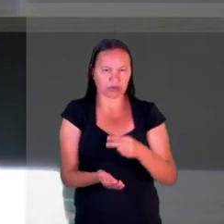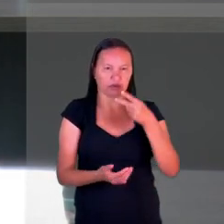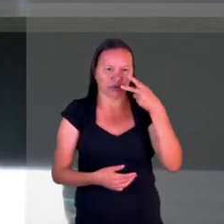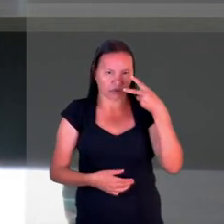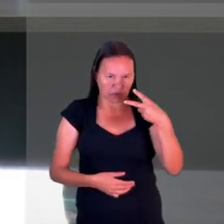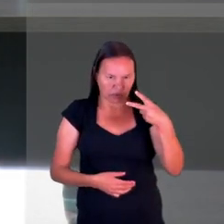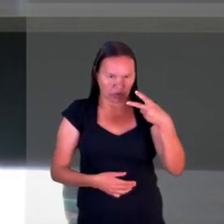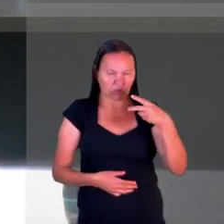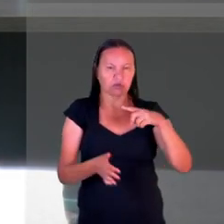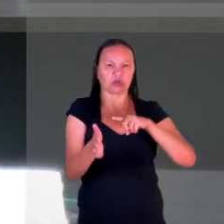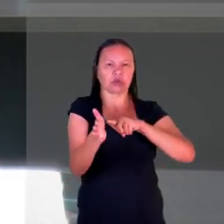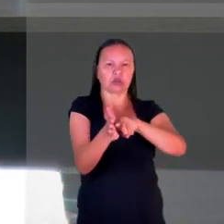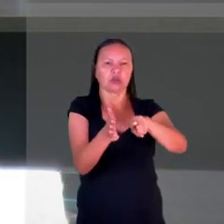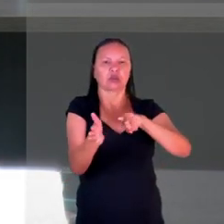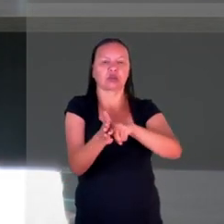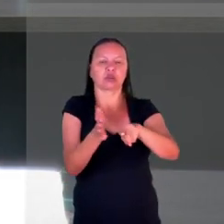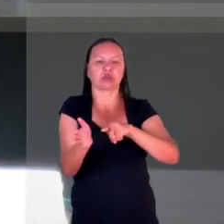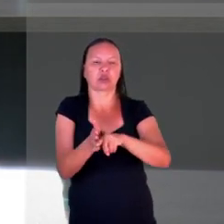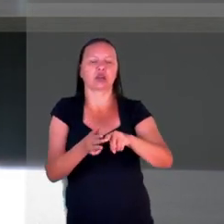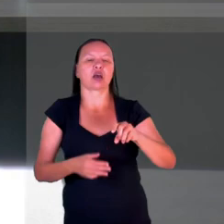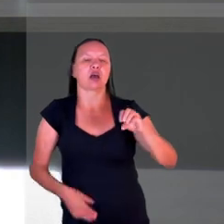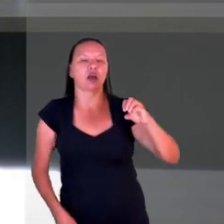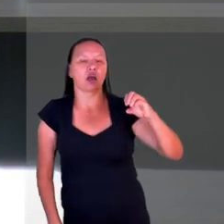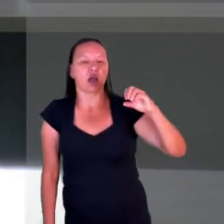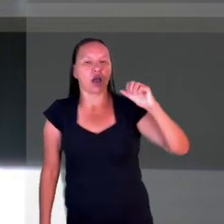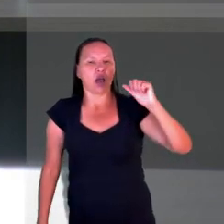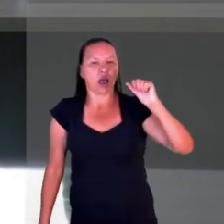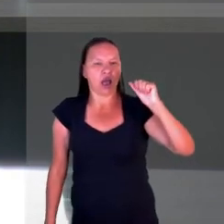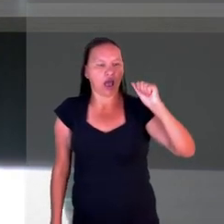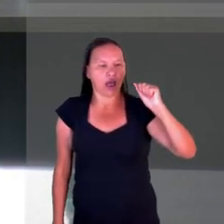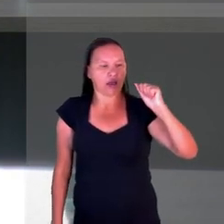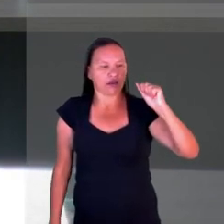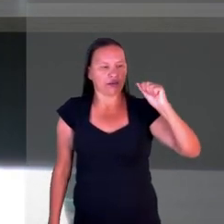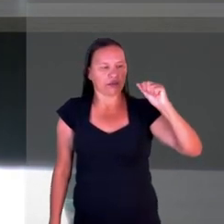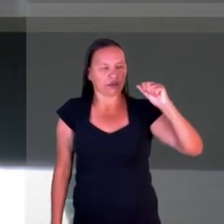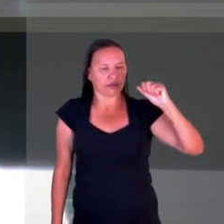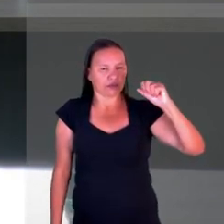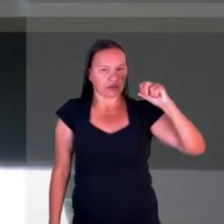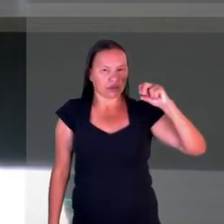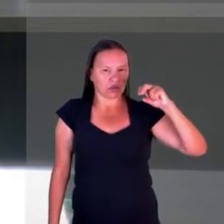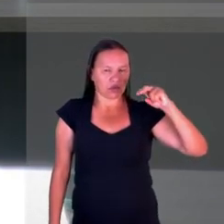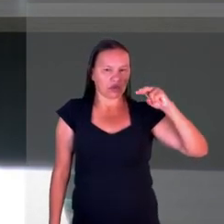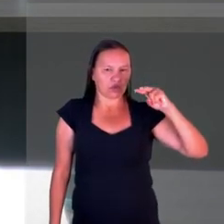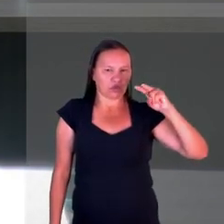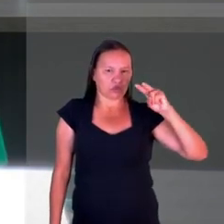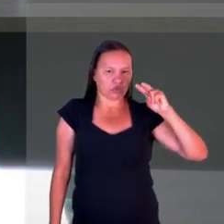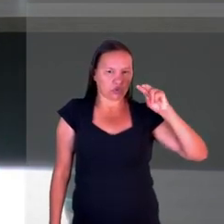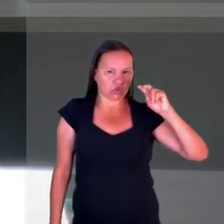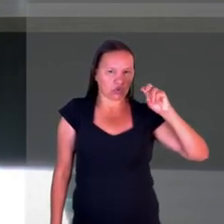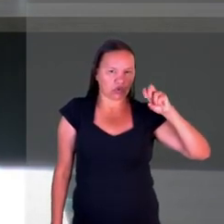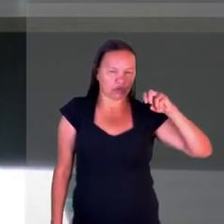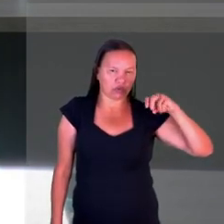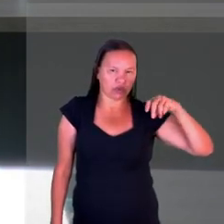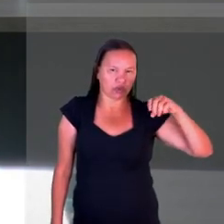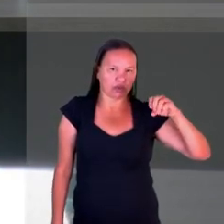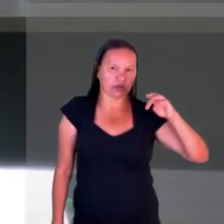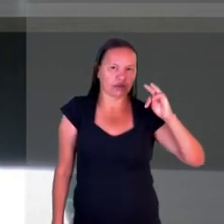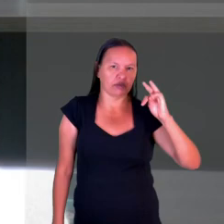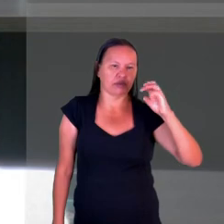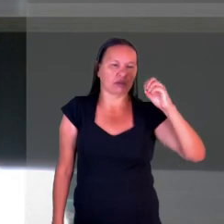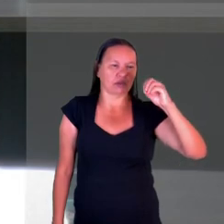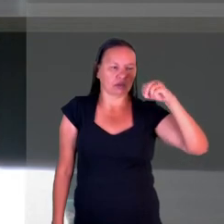do Dr Afonso né Deixa eu só localizar aqui em relação às adpfs Dr